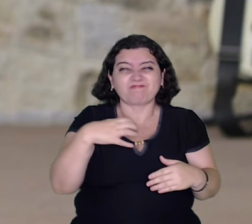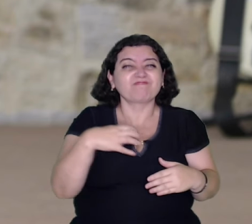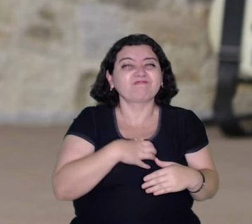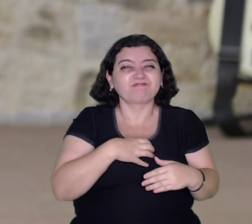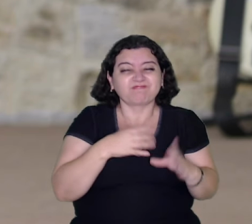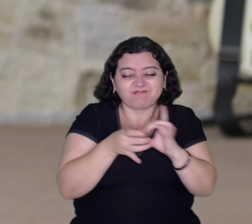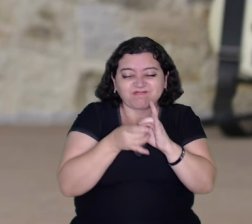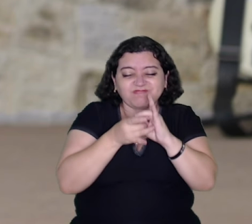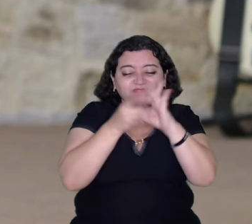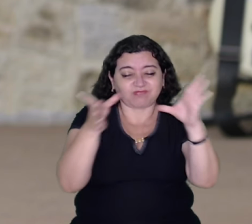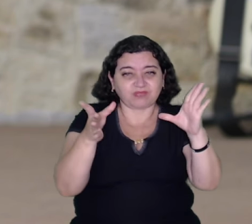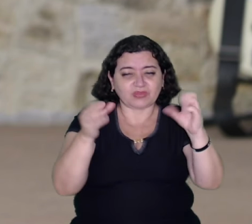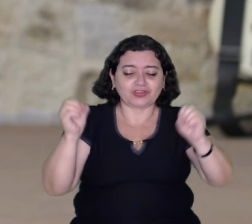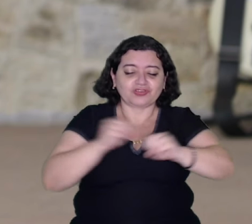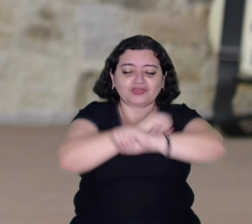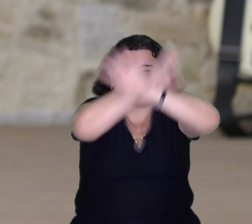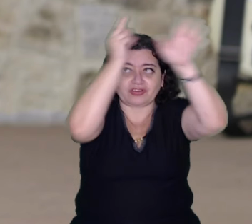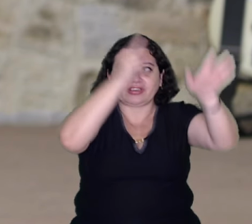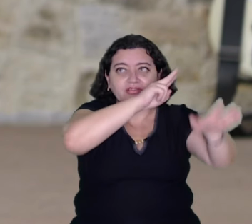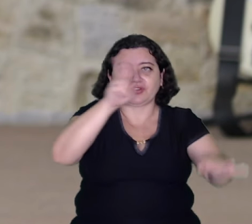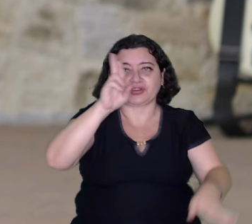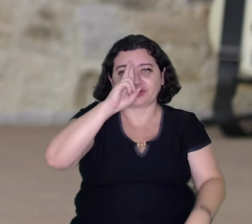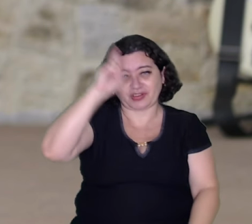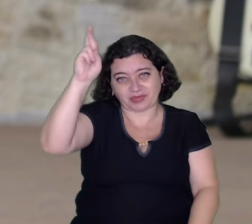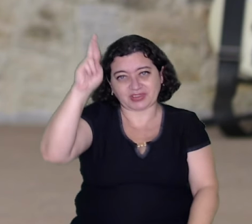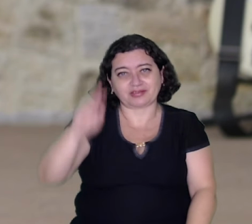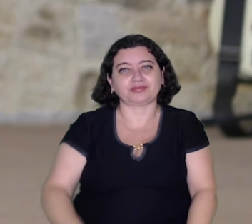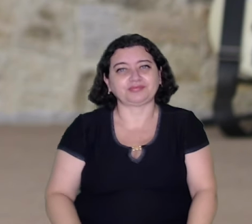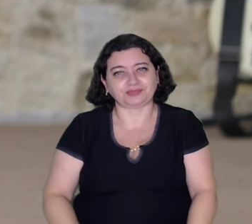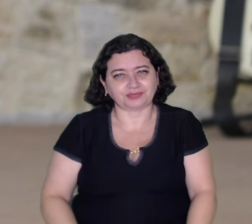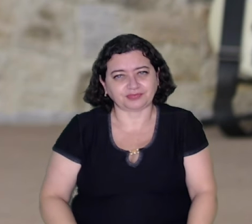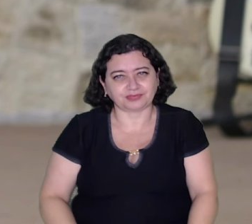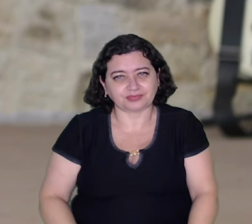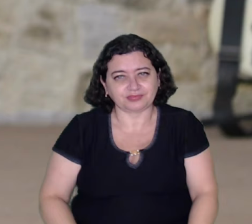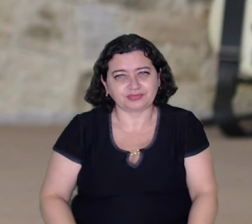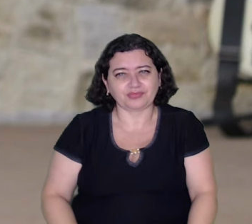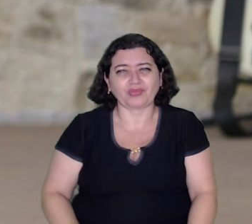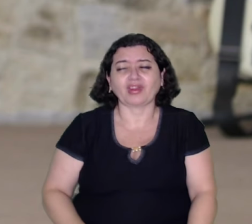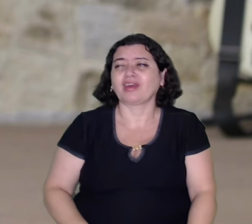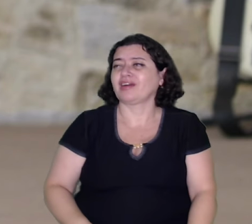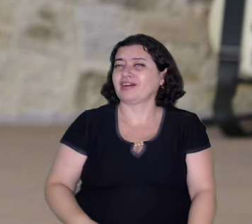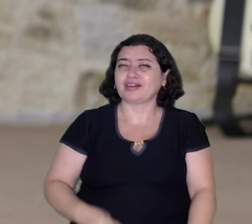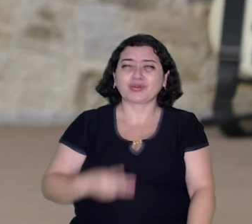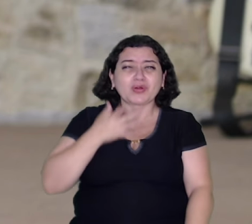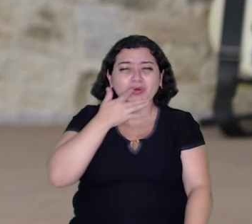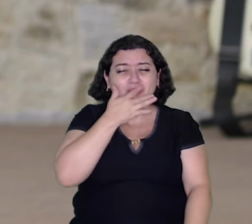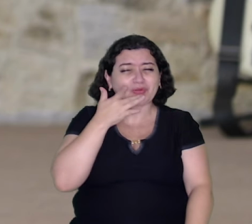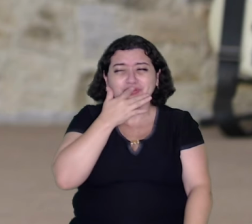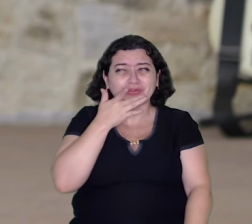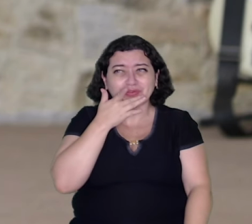o nome do Senhor. É tão gostoso dar um glória a Deus, graças a Deus.